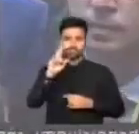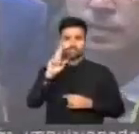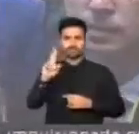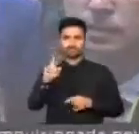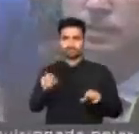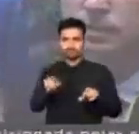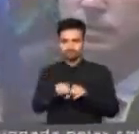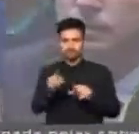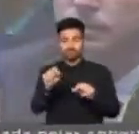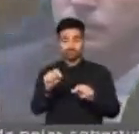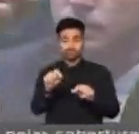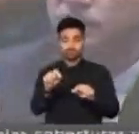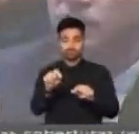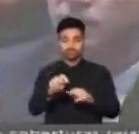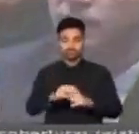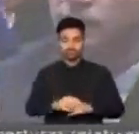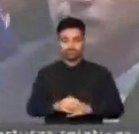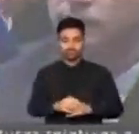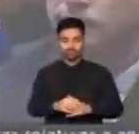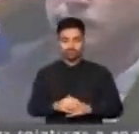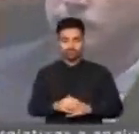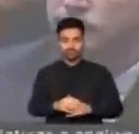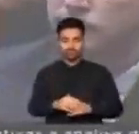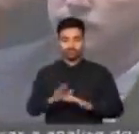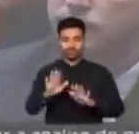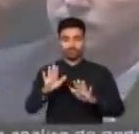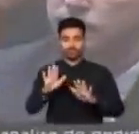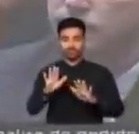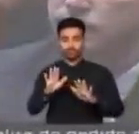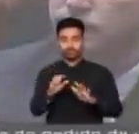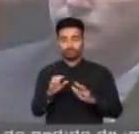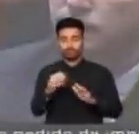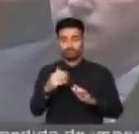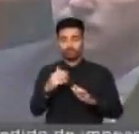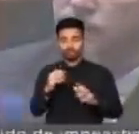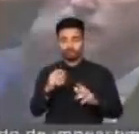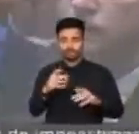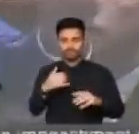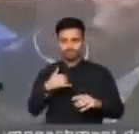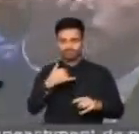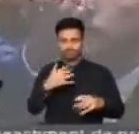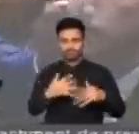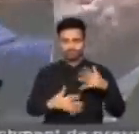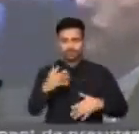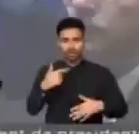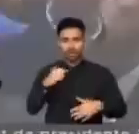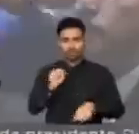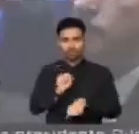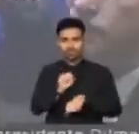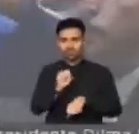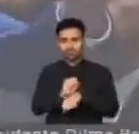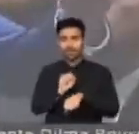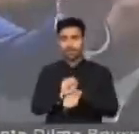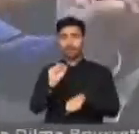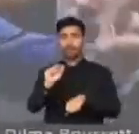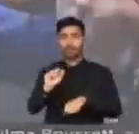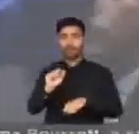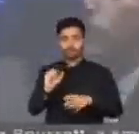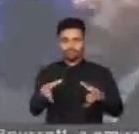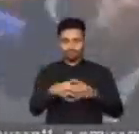me vaiando... Eu vou esperar, senhor presidente. Eu vou esperar, presidente, que o Conselho de